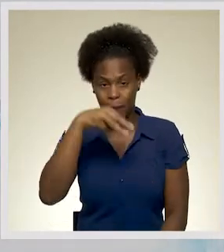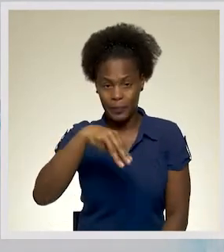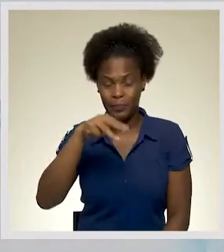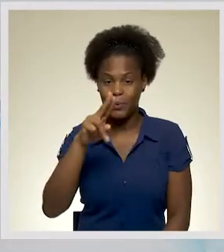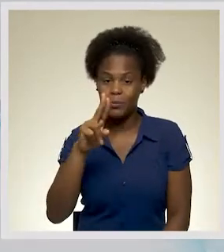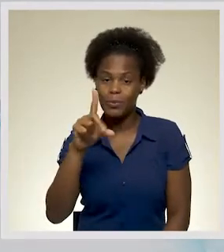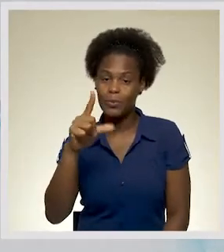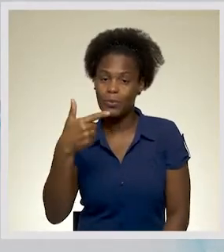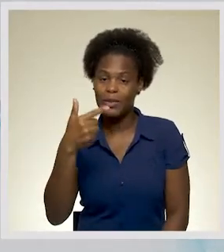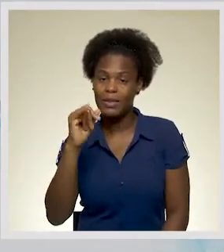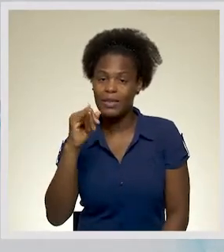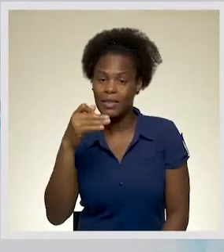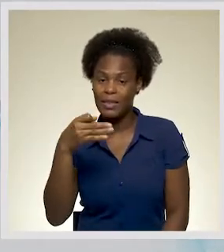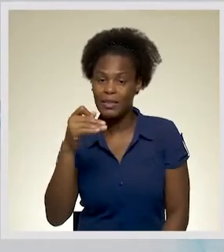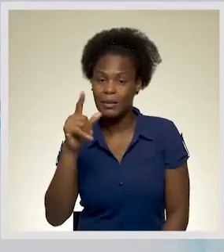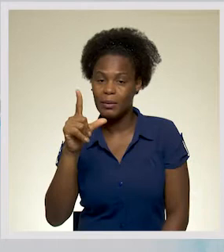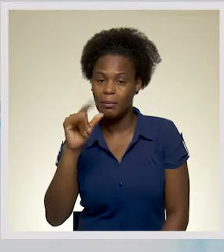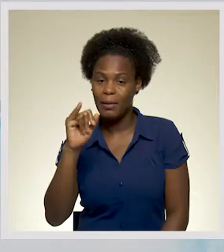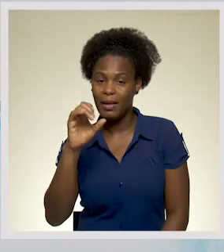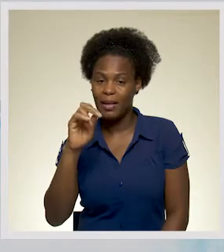vamos lá ver mais à frente mais